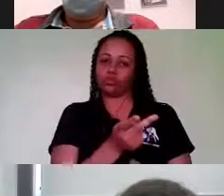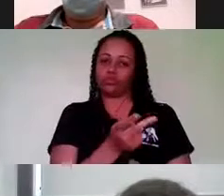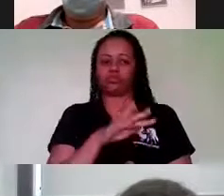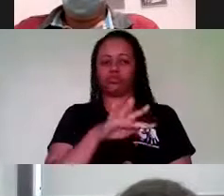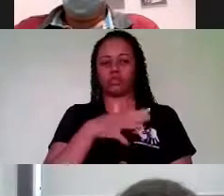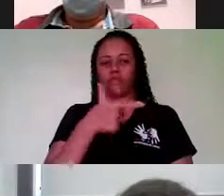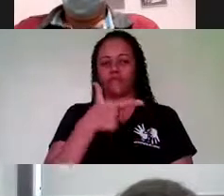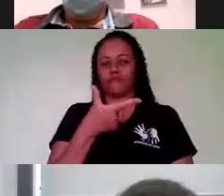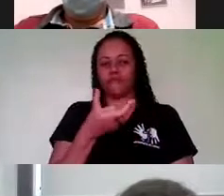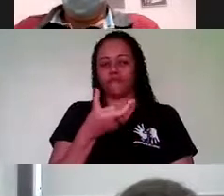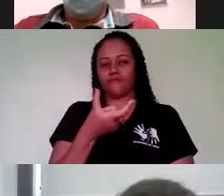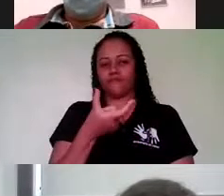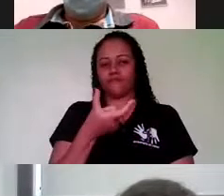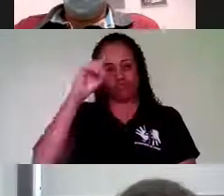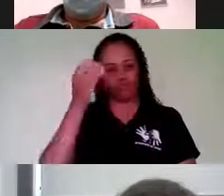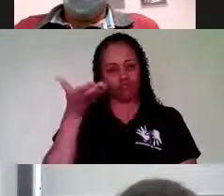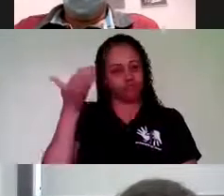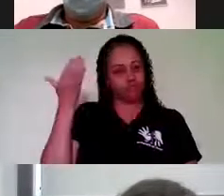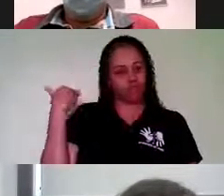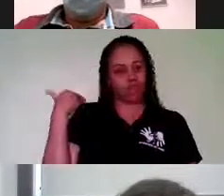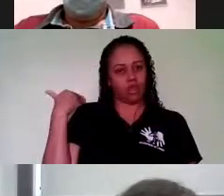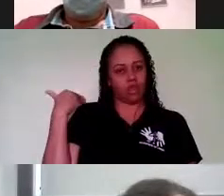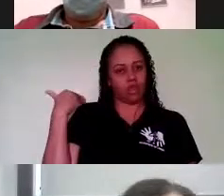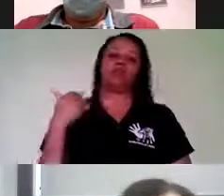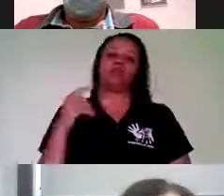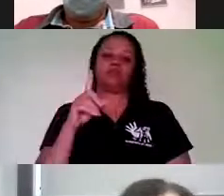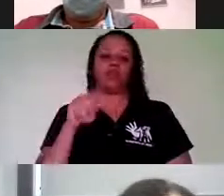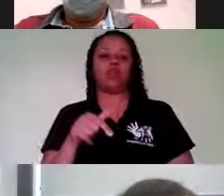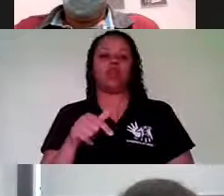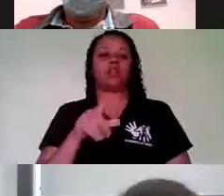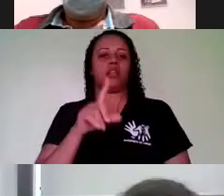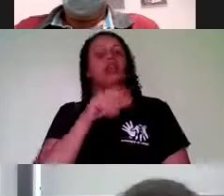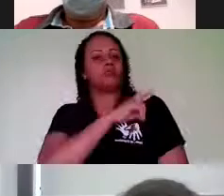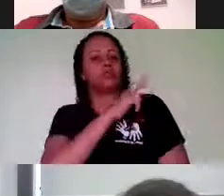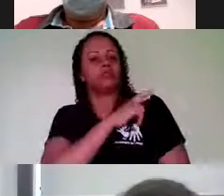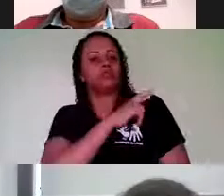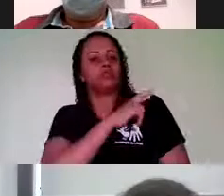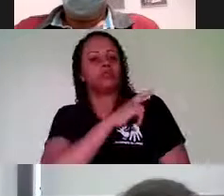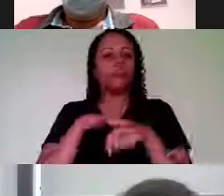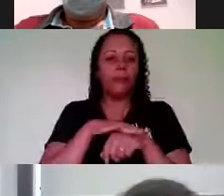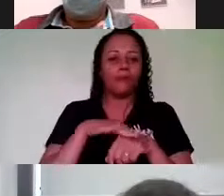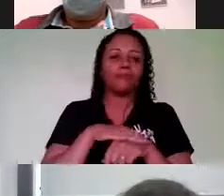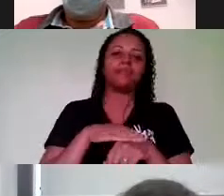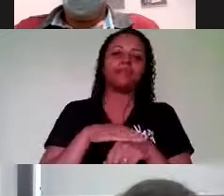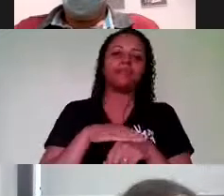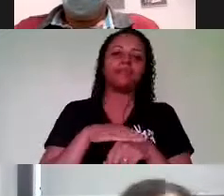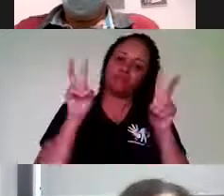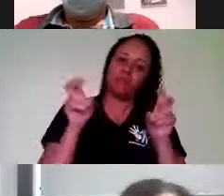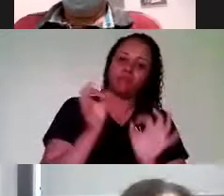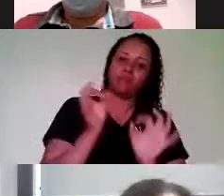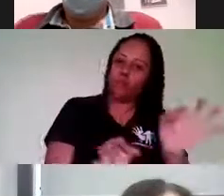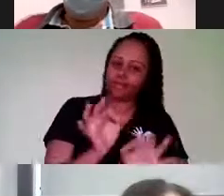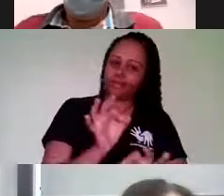Cal está à frente, e algumas pessoas que estão aqui nessa reunião estão à frente da organização